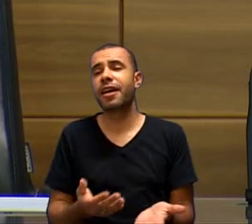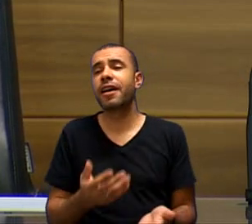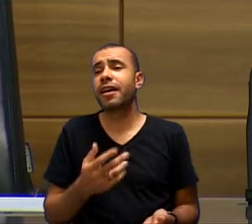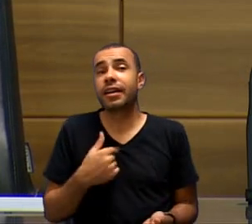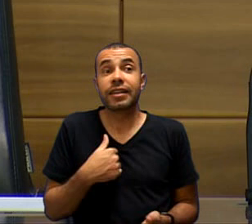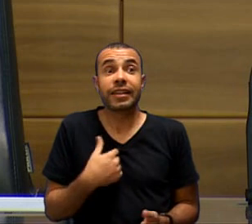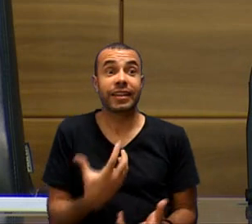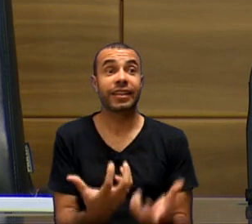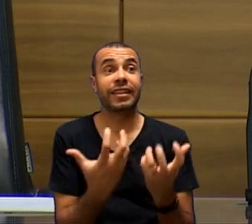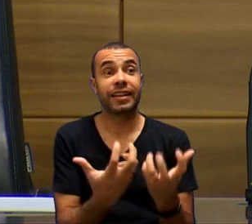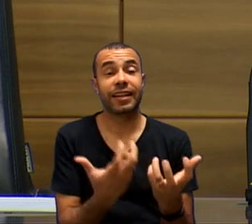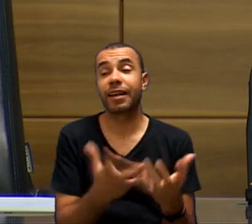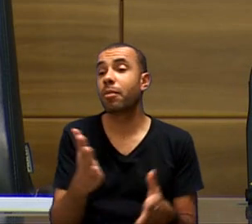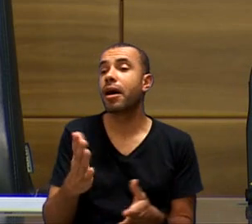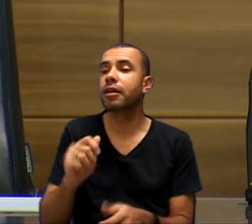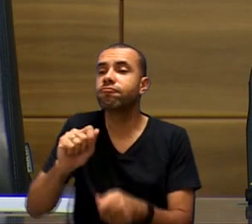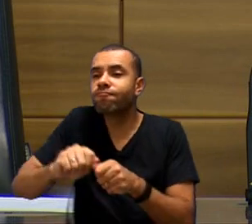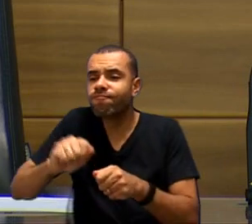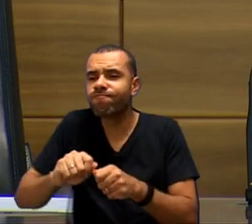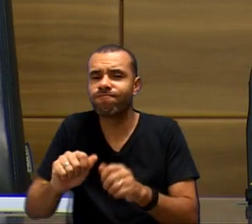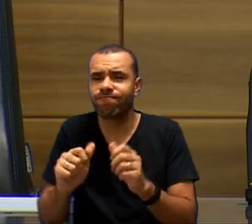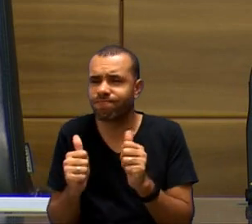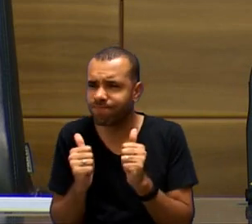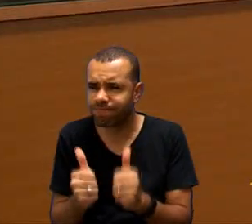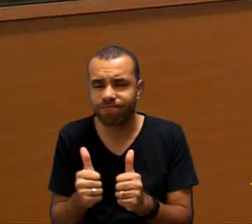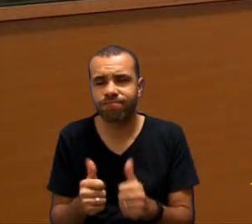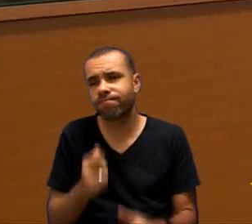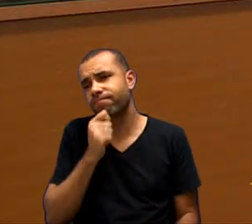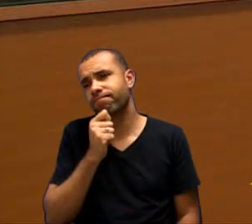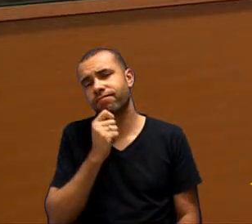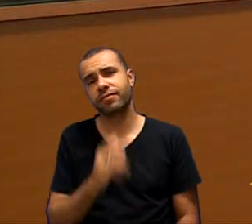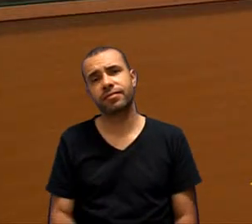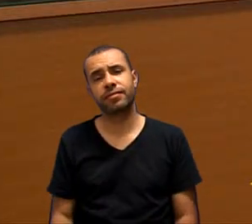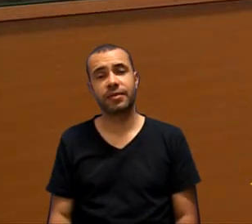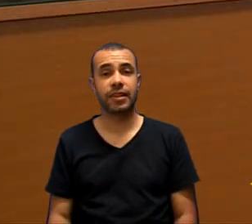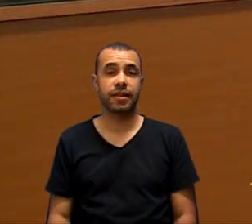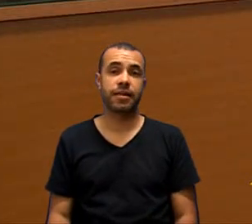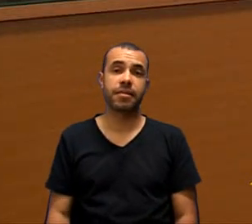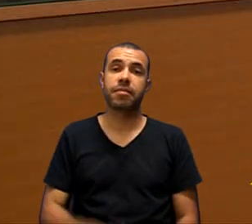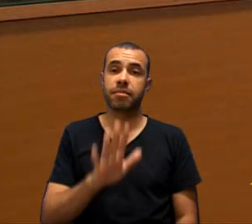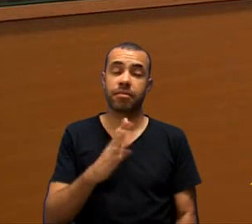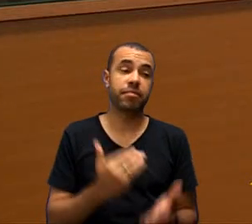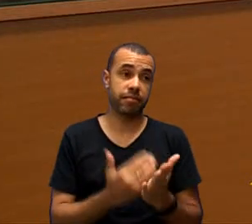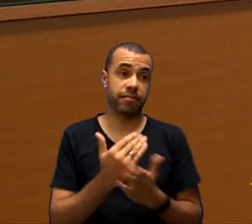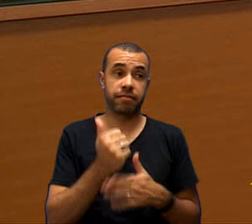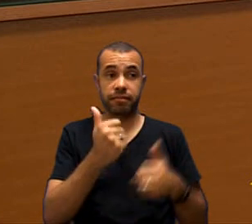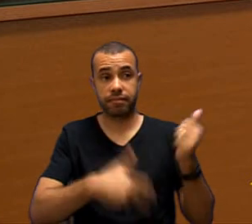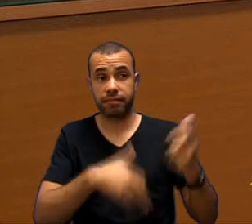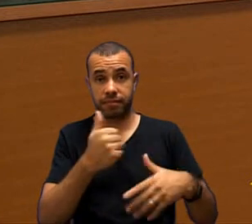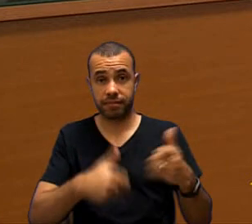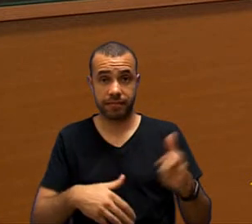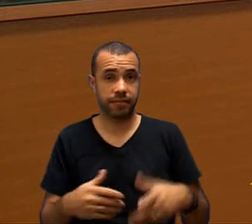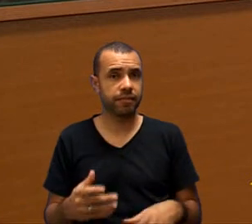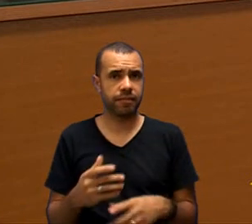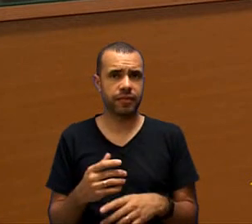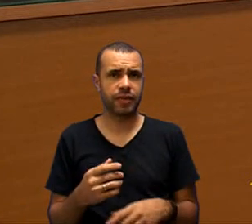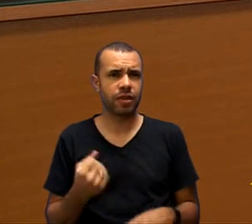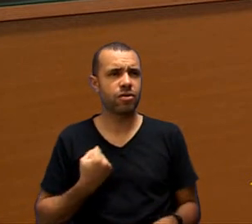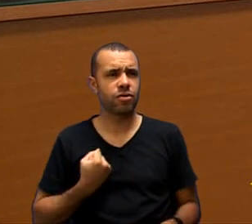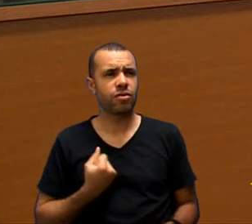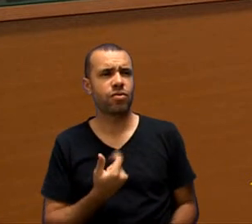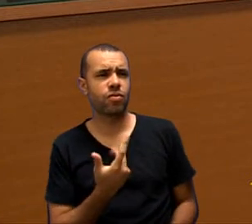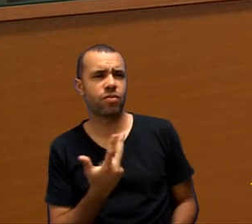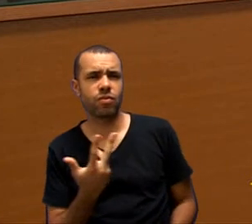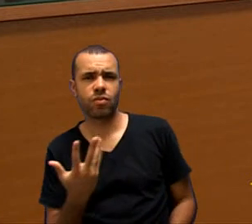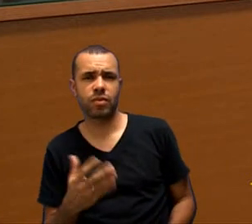que na realidade. Nada se fez de prática. Só antes de você abrir para fazer a explanação dos números da sua secretaria,